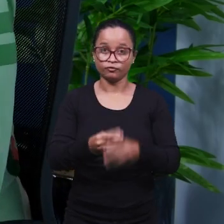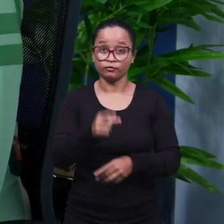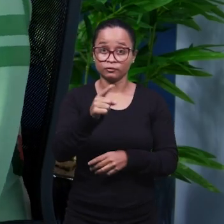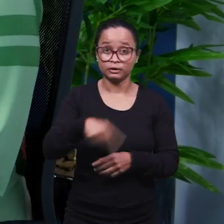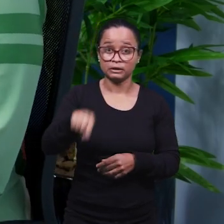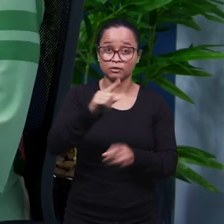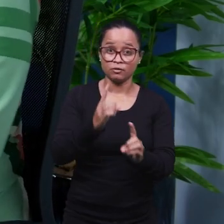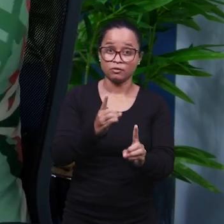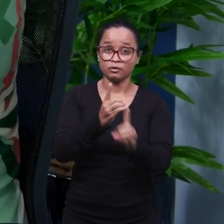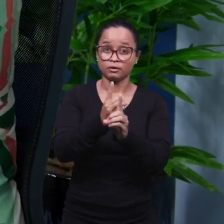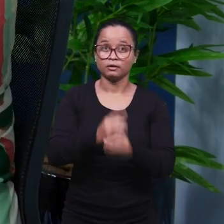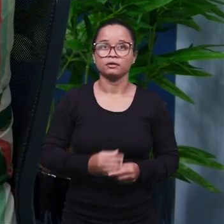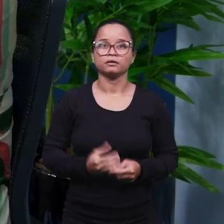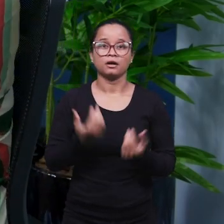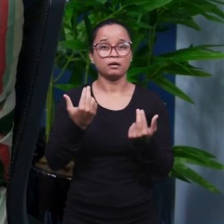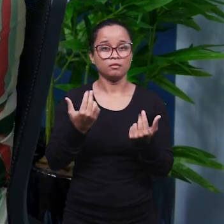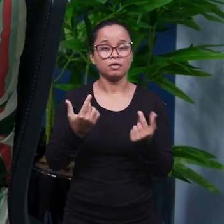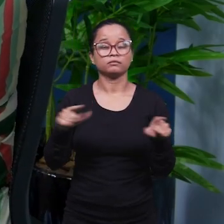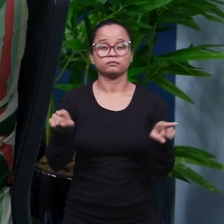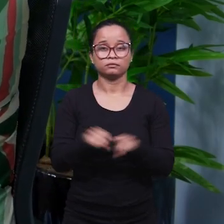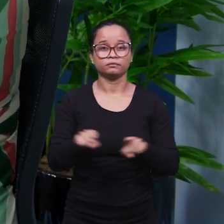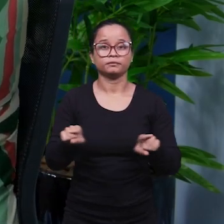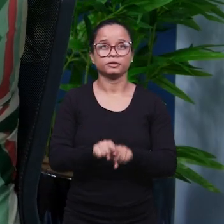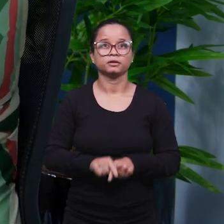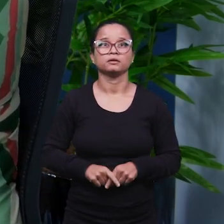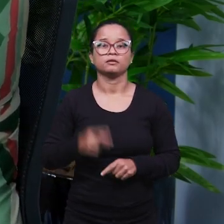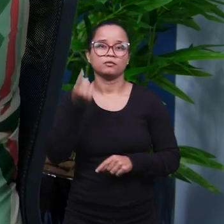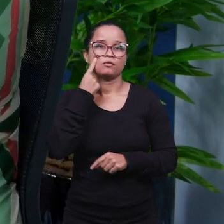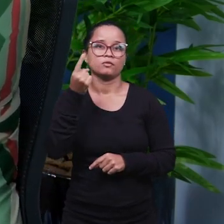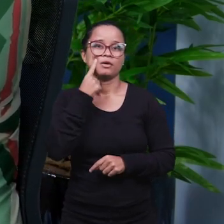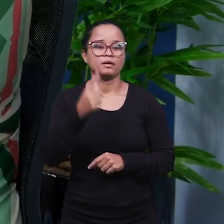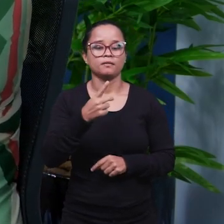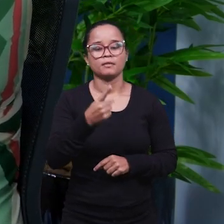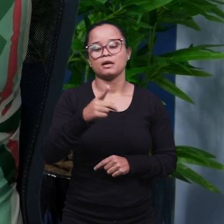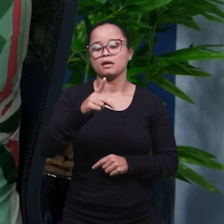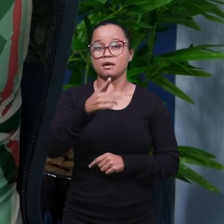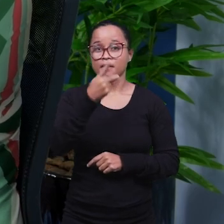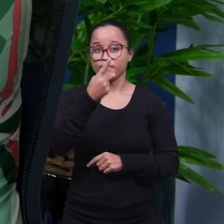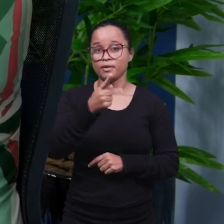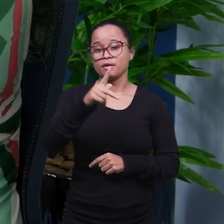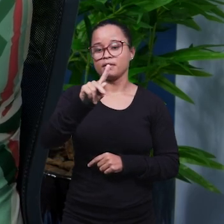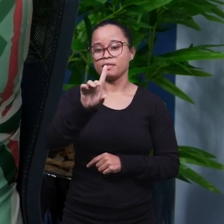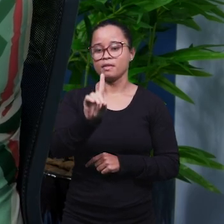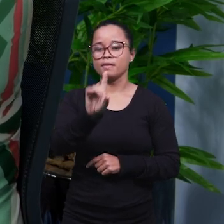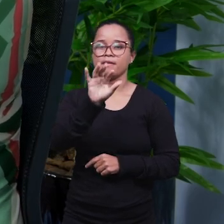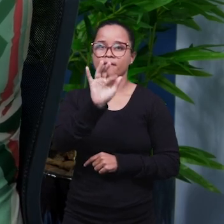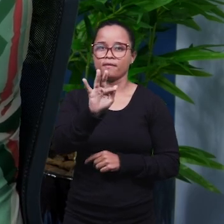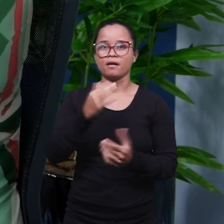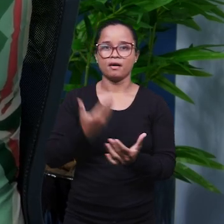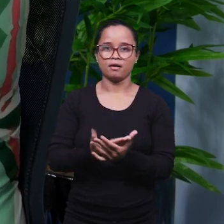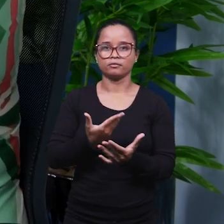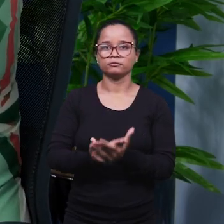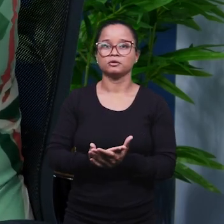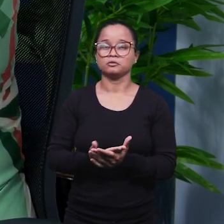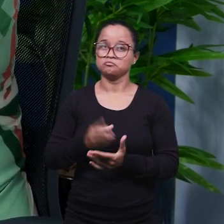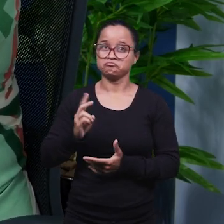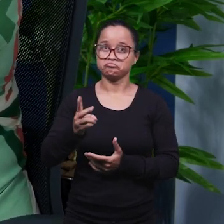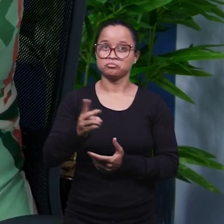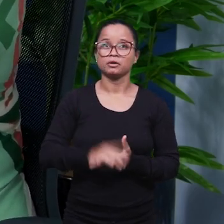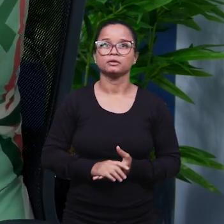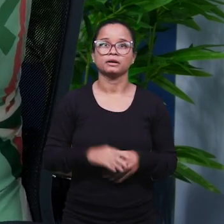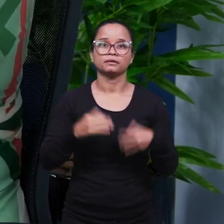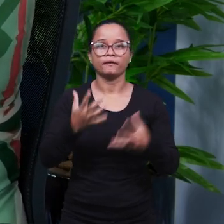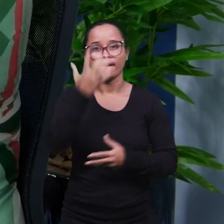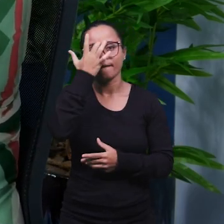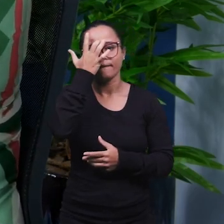vocês vão encontrar a mesma coisa. Aqui é para vocês verem em PDF como fica. É a mesma aula, só que às vezes para imprimir